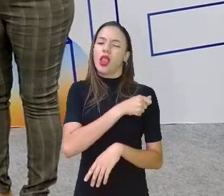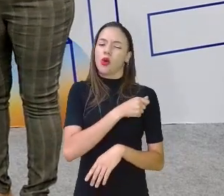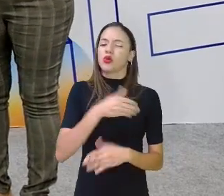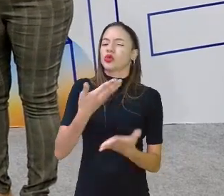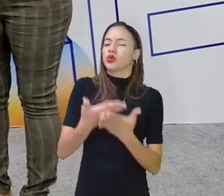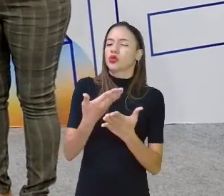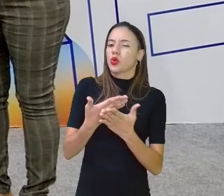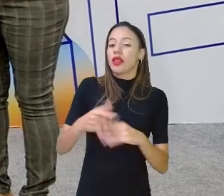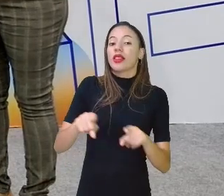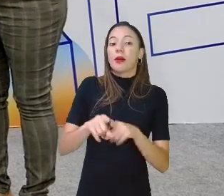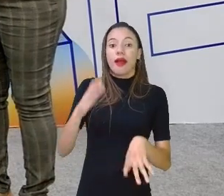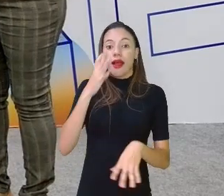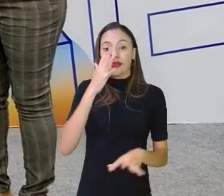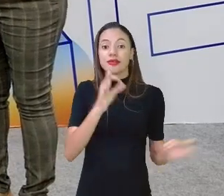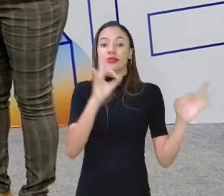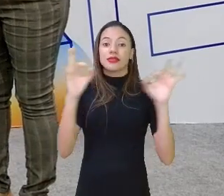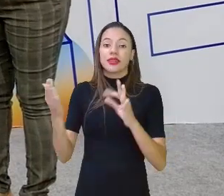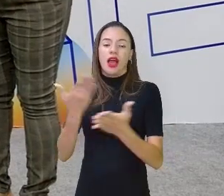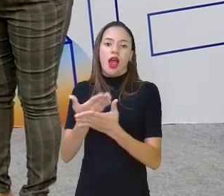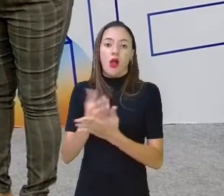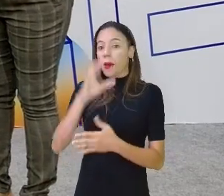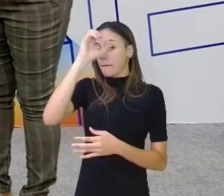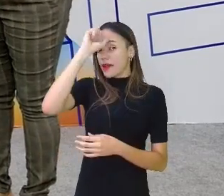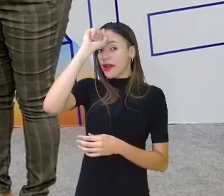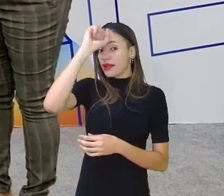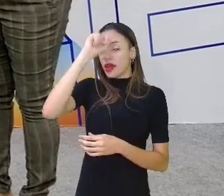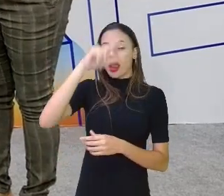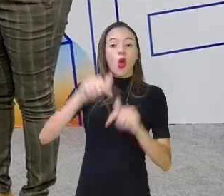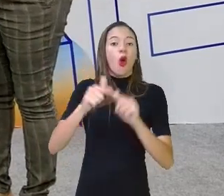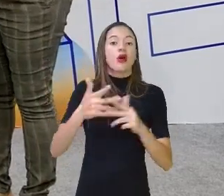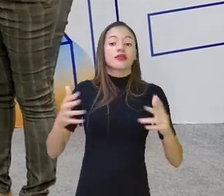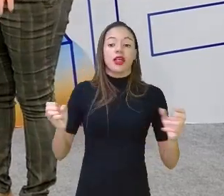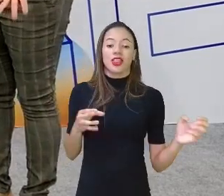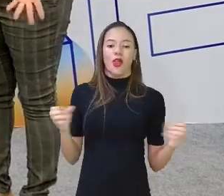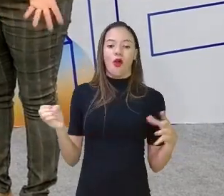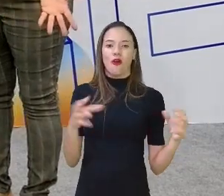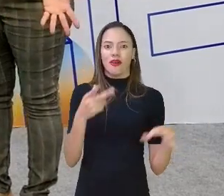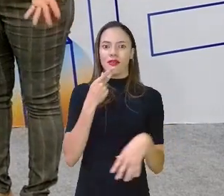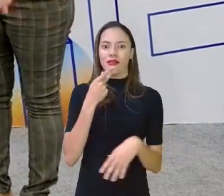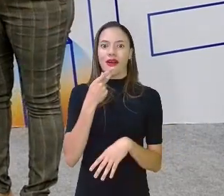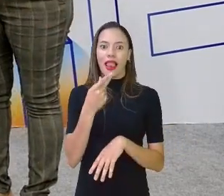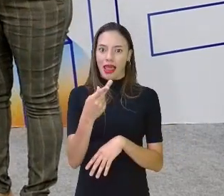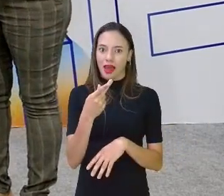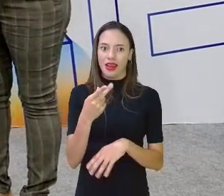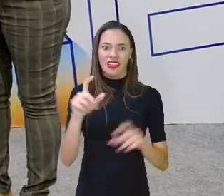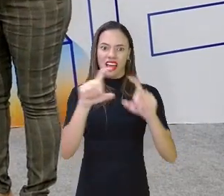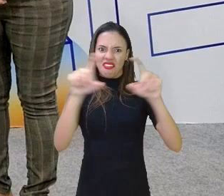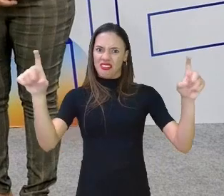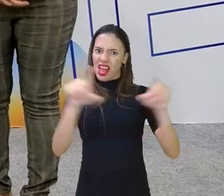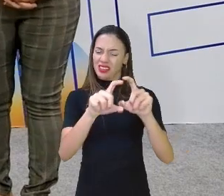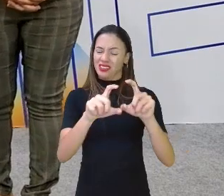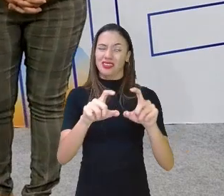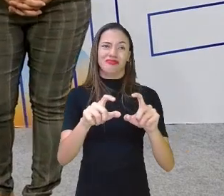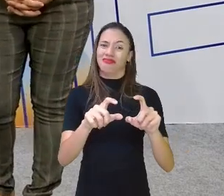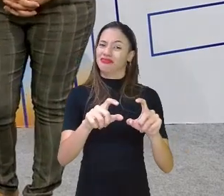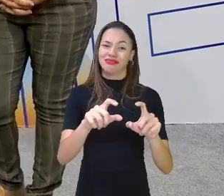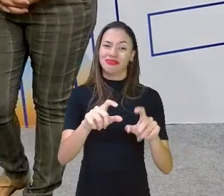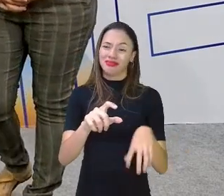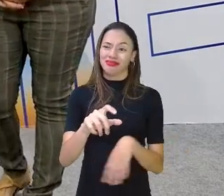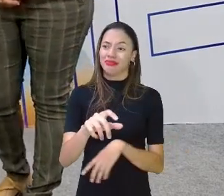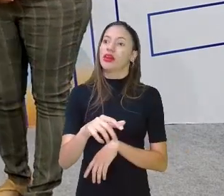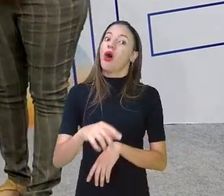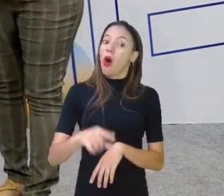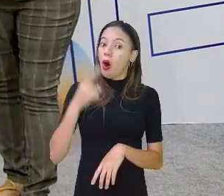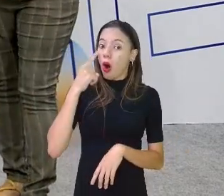estão assistindo essa aula e aprendendo coisas novas, já não vão mais dizer isso. Pelo amor de Deus, hein? Ai, ai,